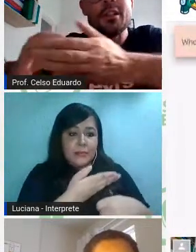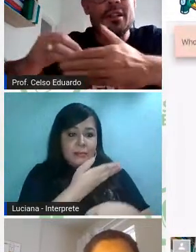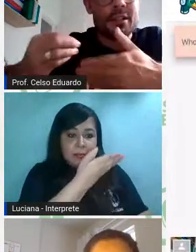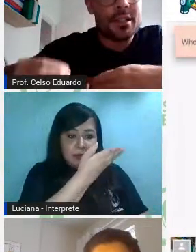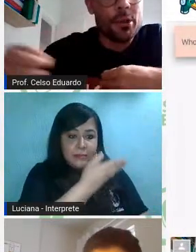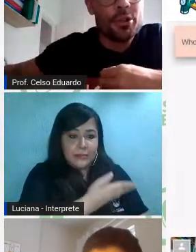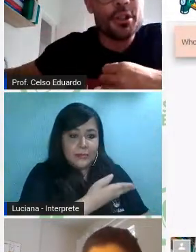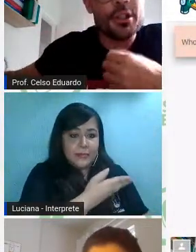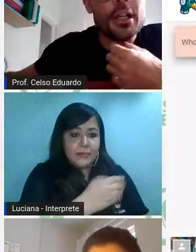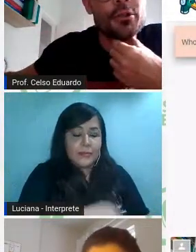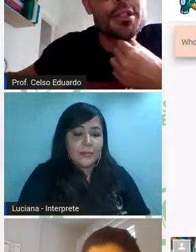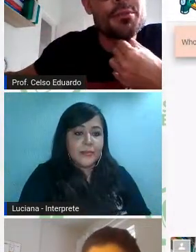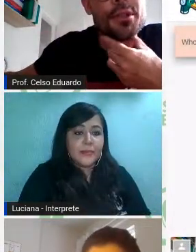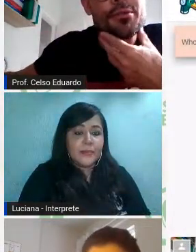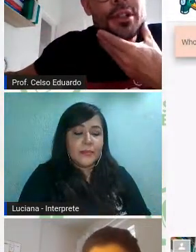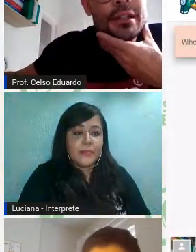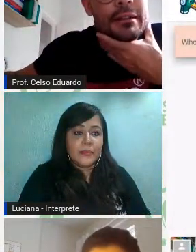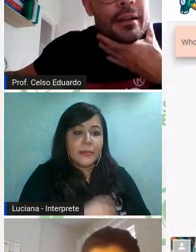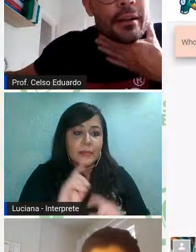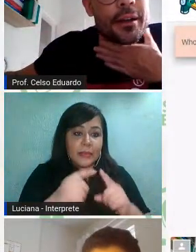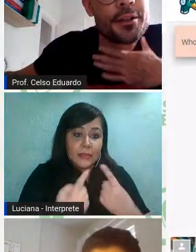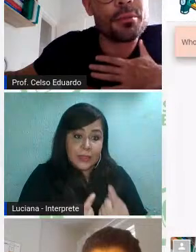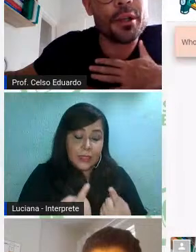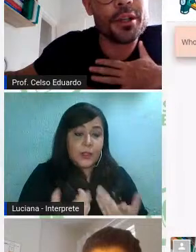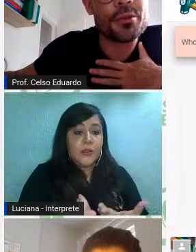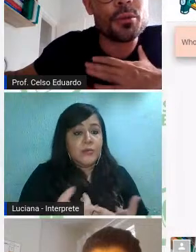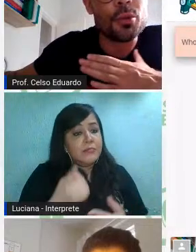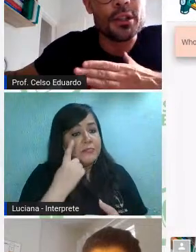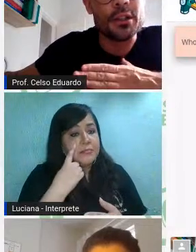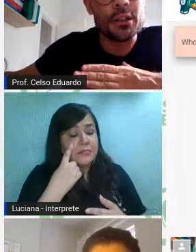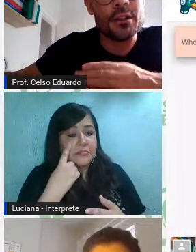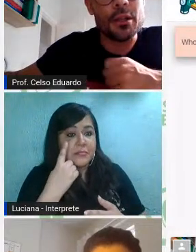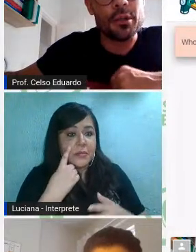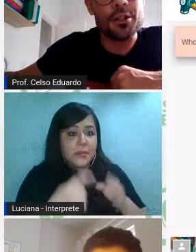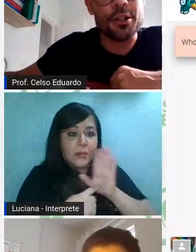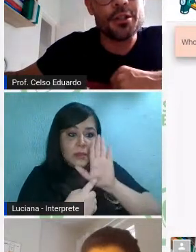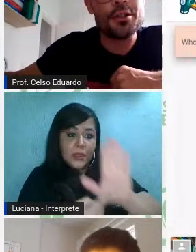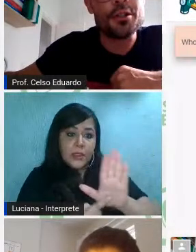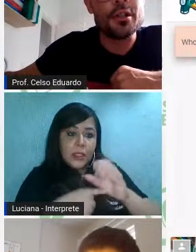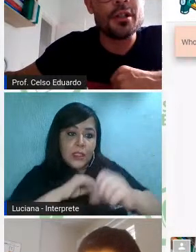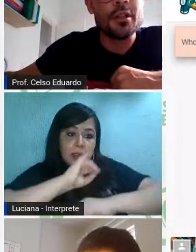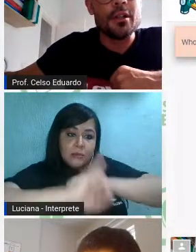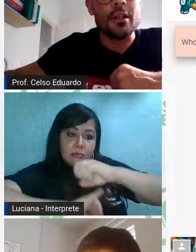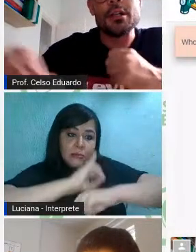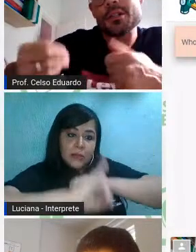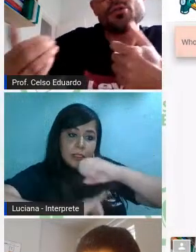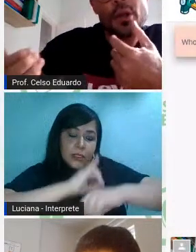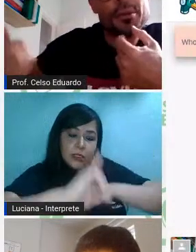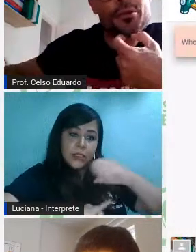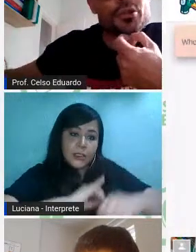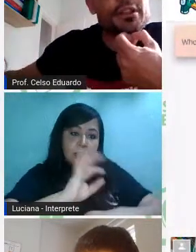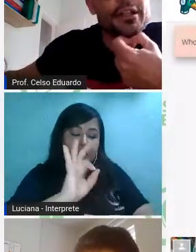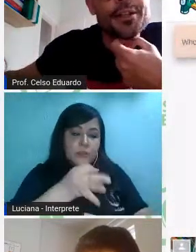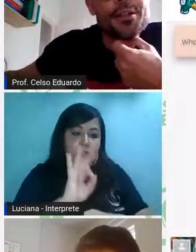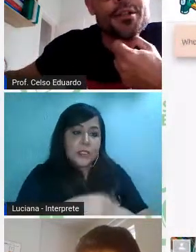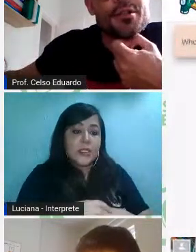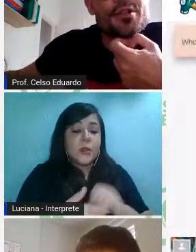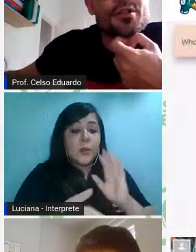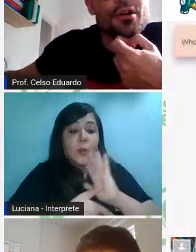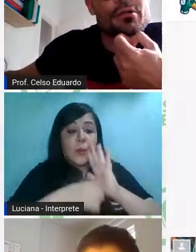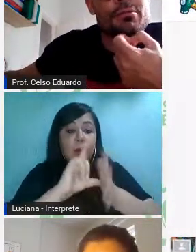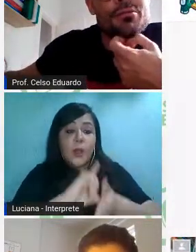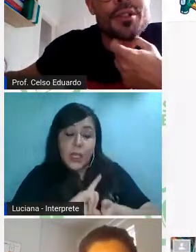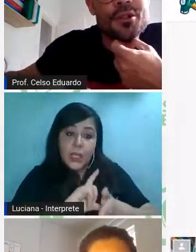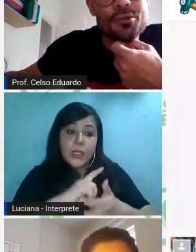possamos exibir o de Daniela, eu vou exibir via internet mesmo, por aqui, tá, para a gente. Antes do da professora